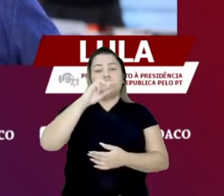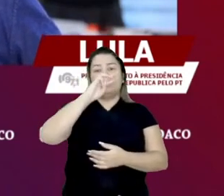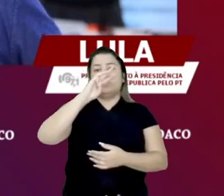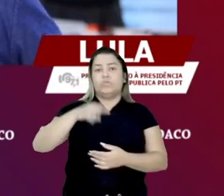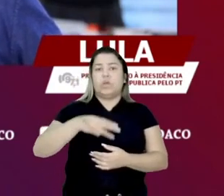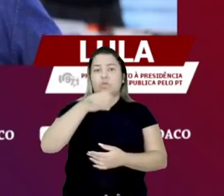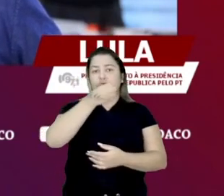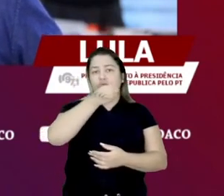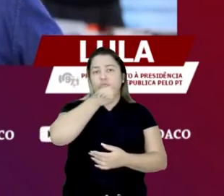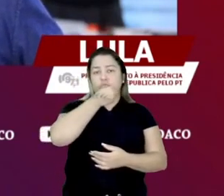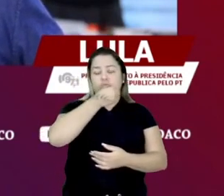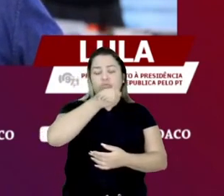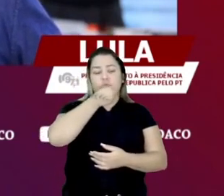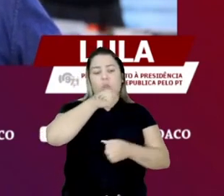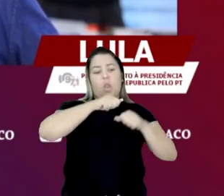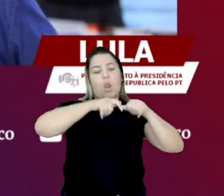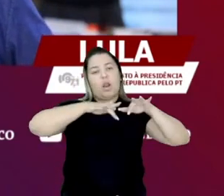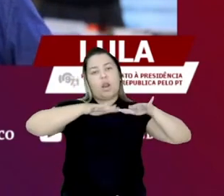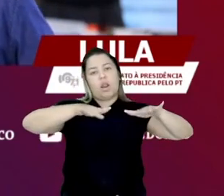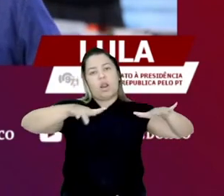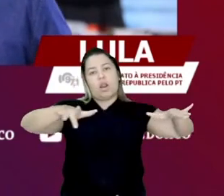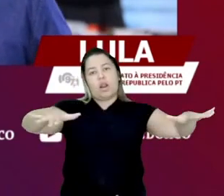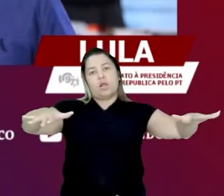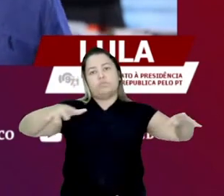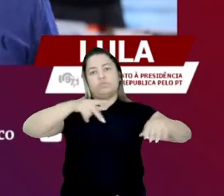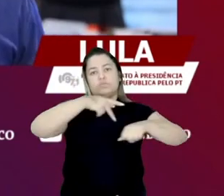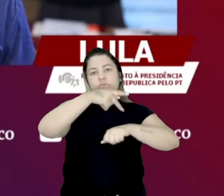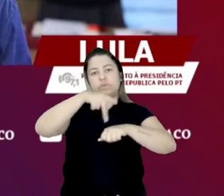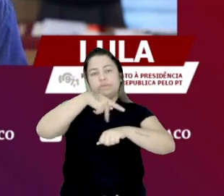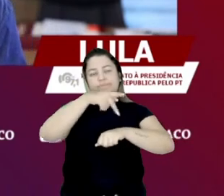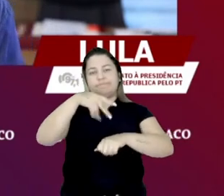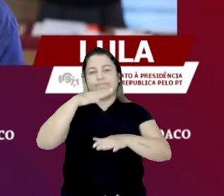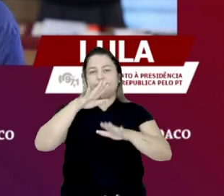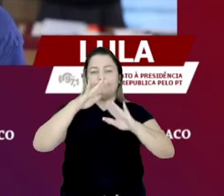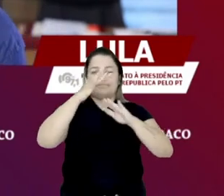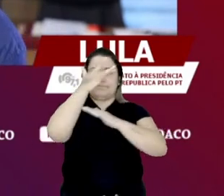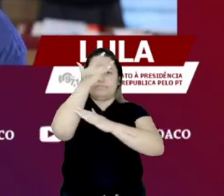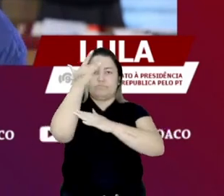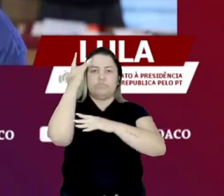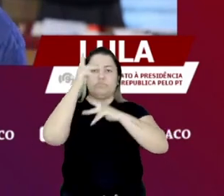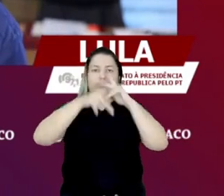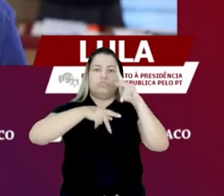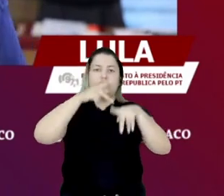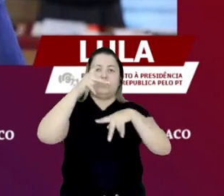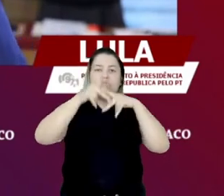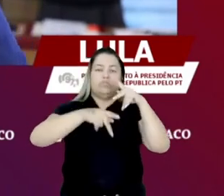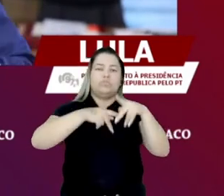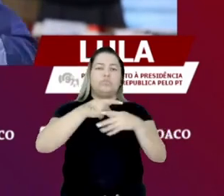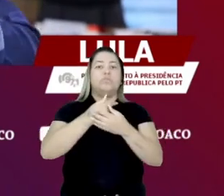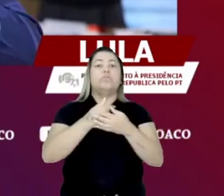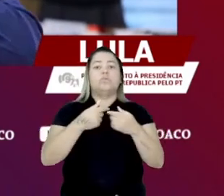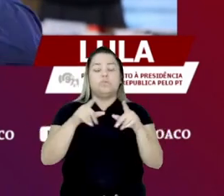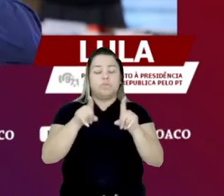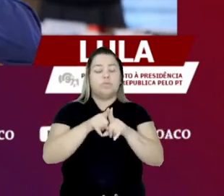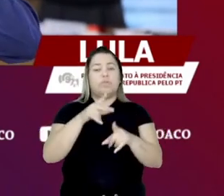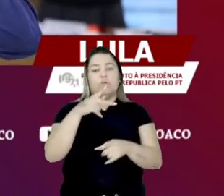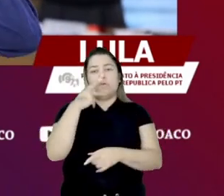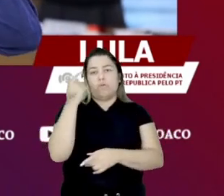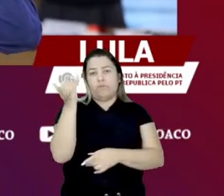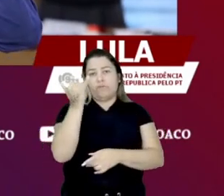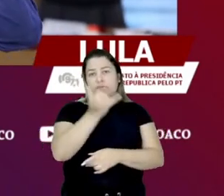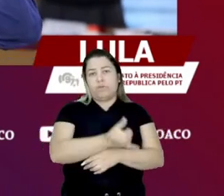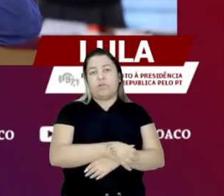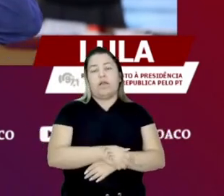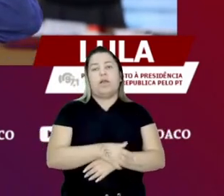sei é que é preciso fazer. Ô Lula, o Ciro disse em entrevista, agora uma pergunta aqui do Gustavo Pimentel, tá, Lula? O